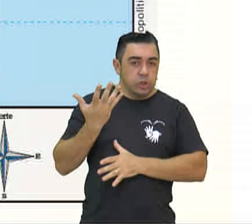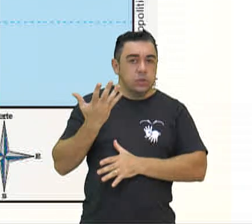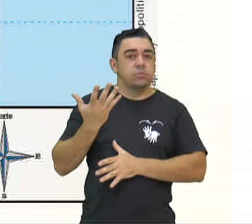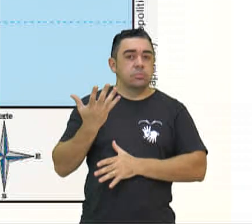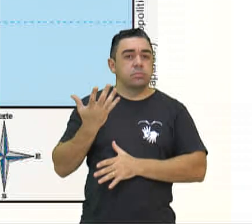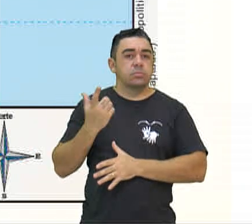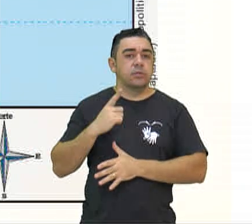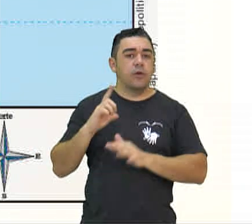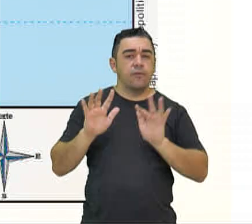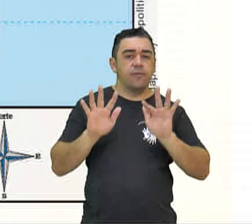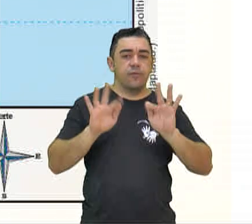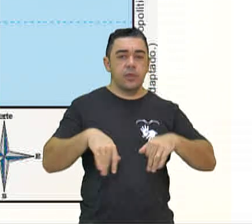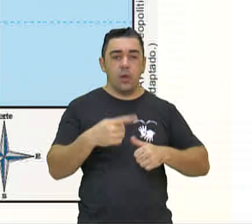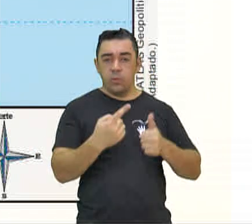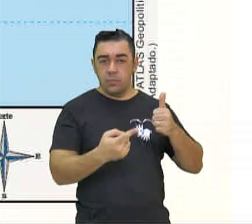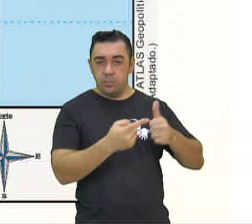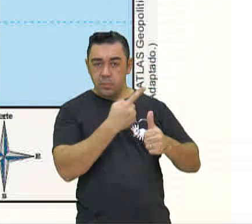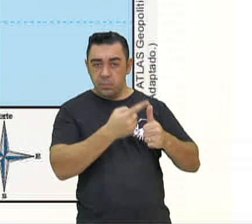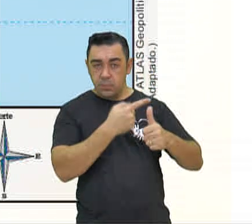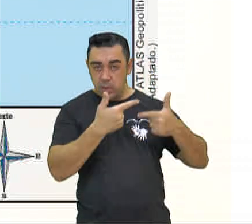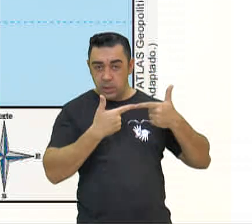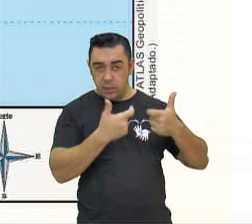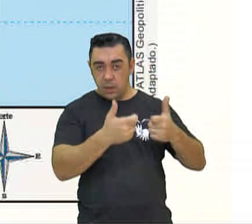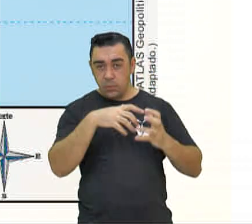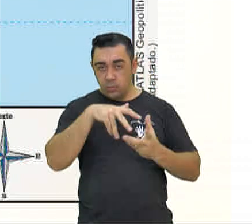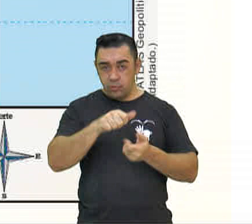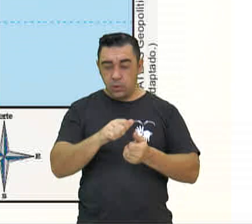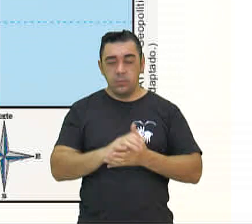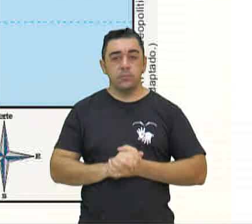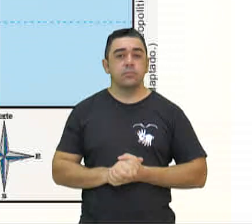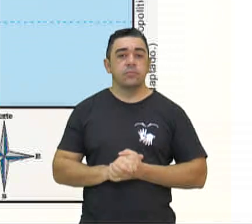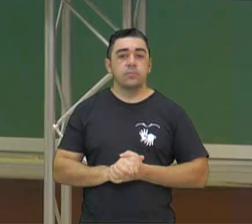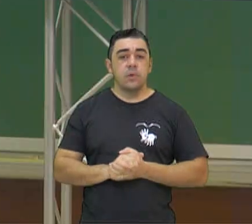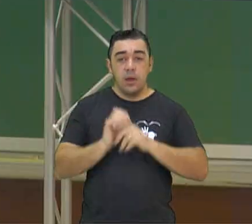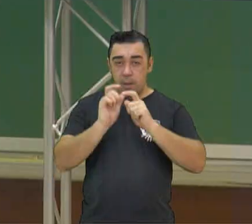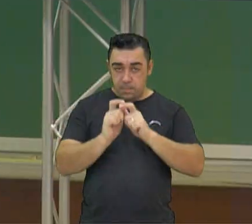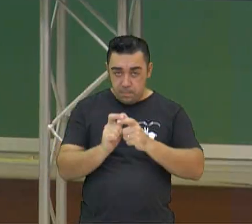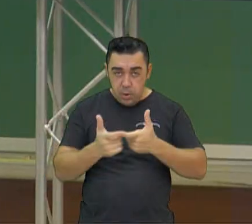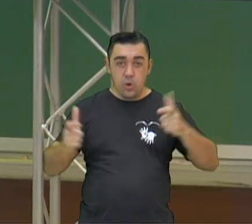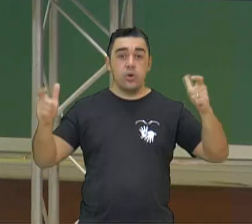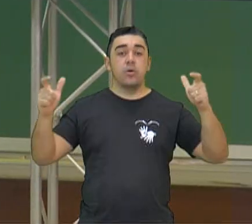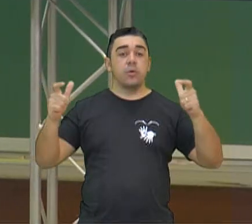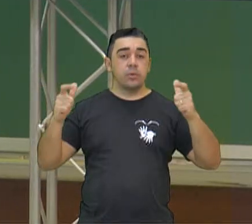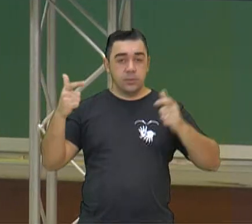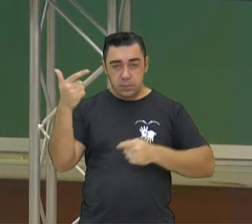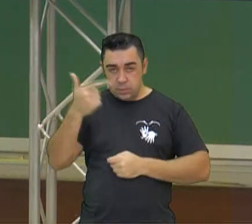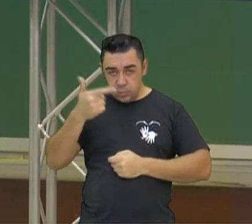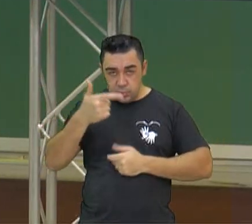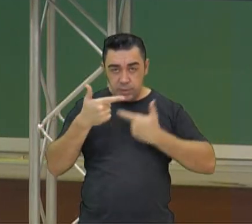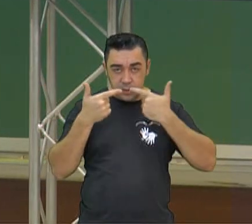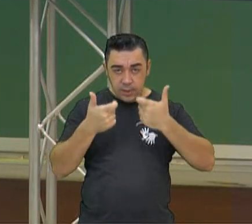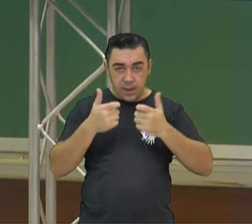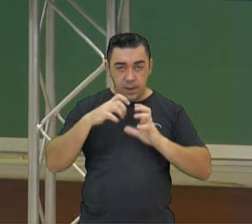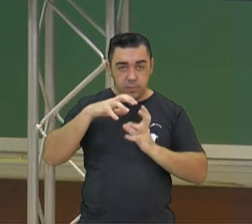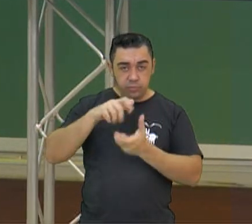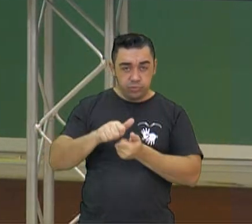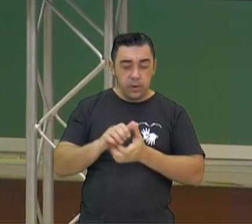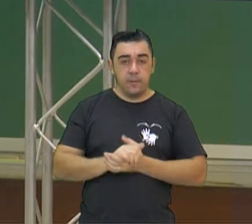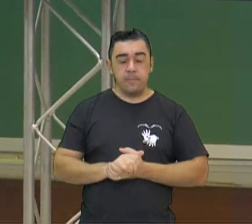com o final da Primeira Guerra Mundial, amplia-se com o final da Segunda Guerra Mundial e